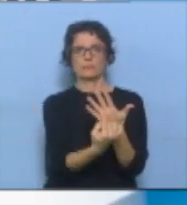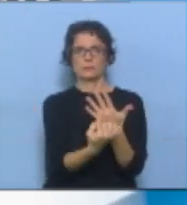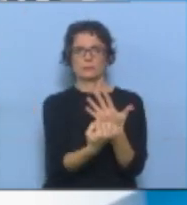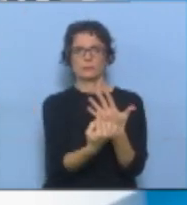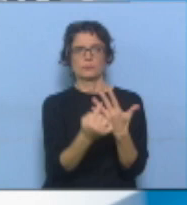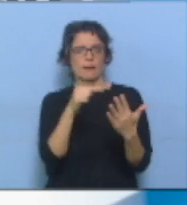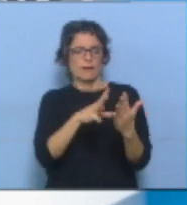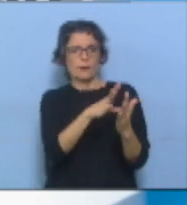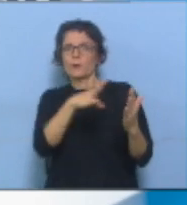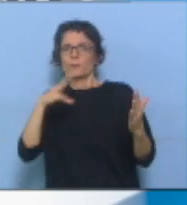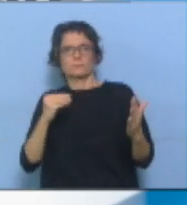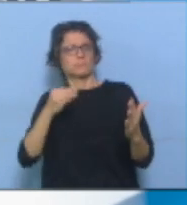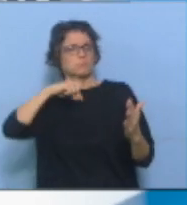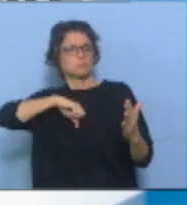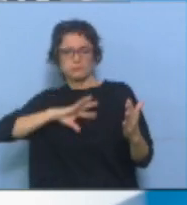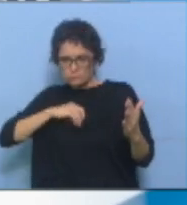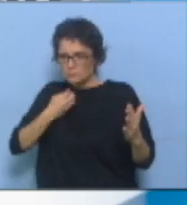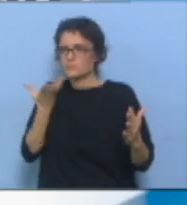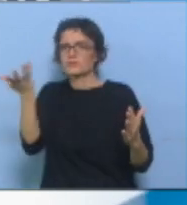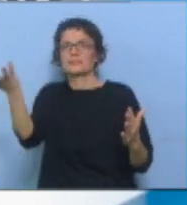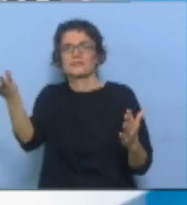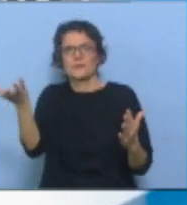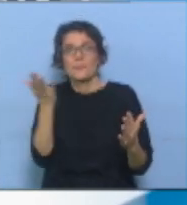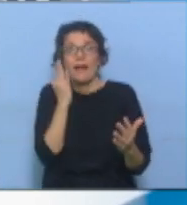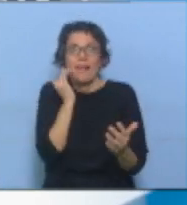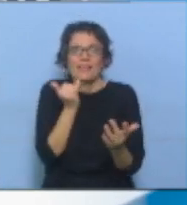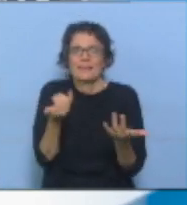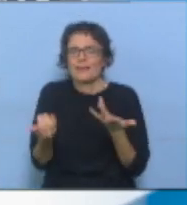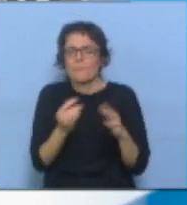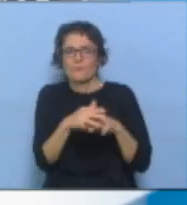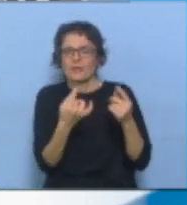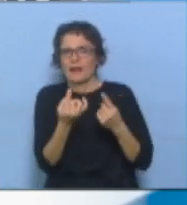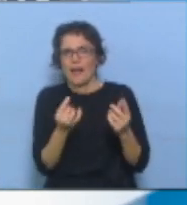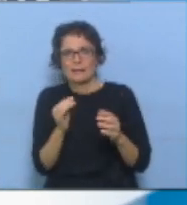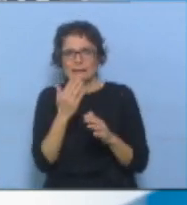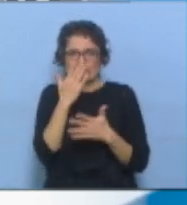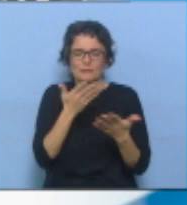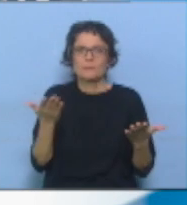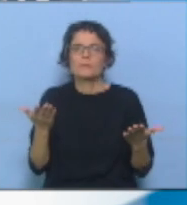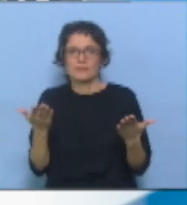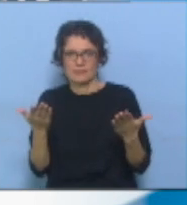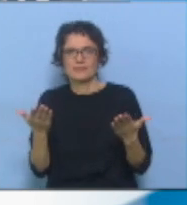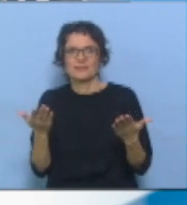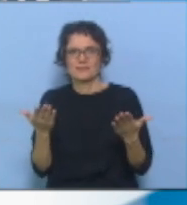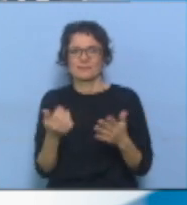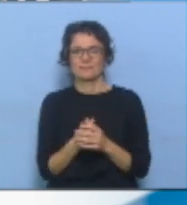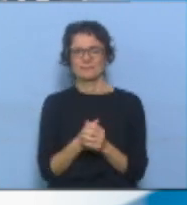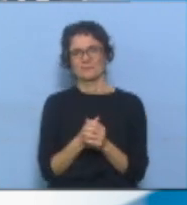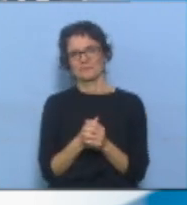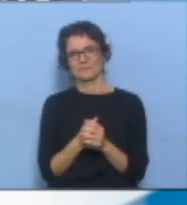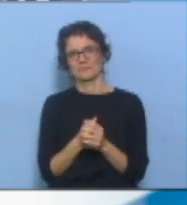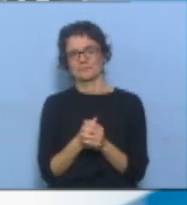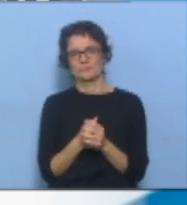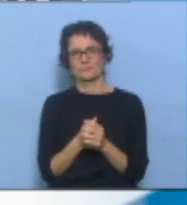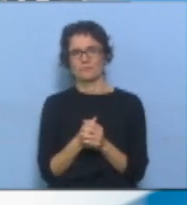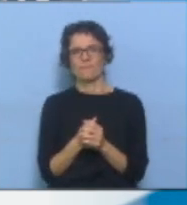nós, nas limitações que temos, um pouco daquilo que ele fez enquanto esteve no meio dos homens. Sem dúvida. E aí deixe-me dizer uma